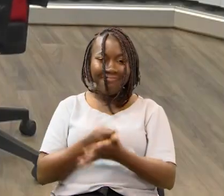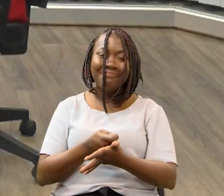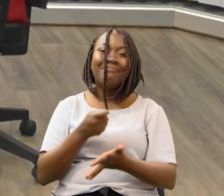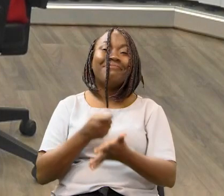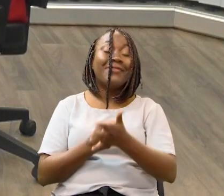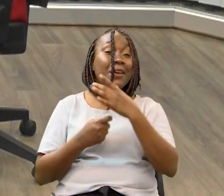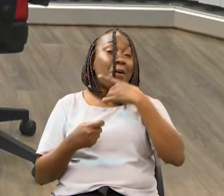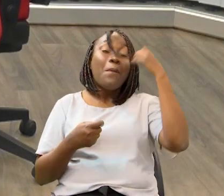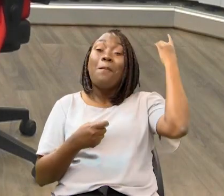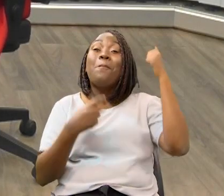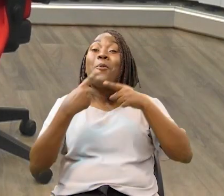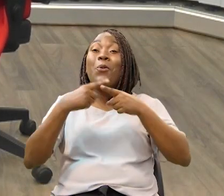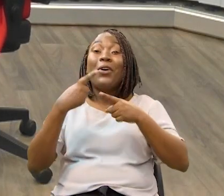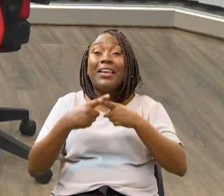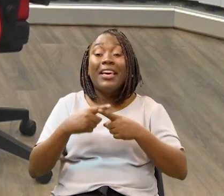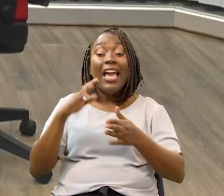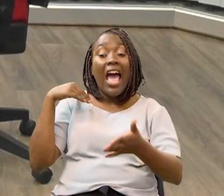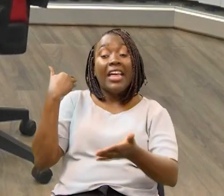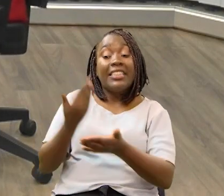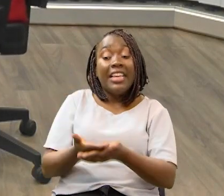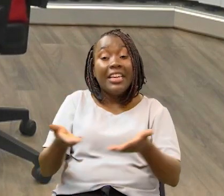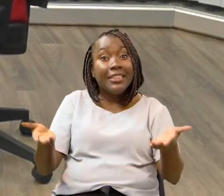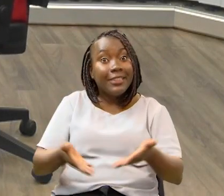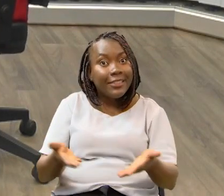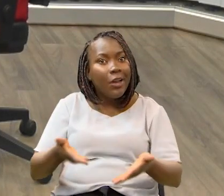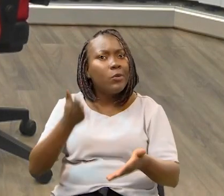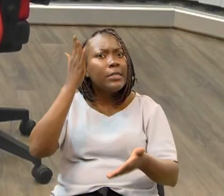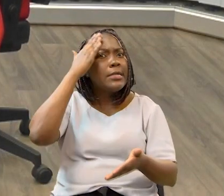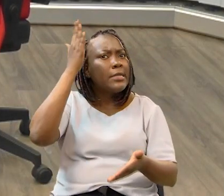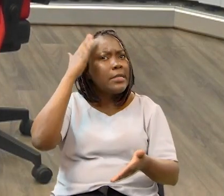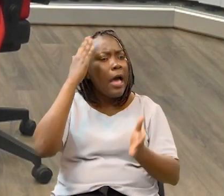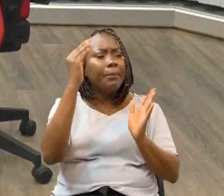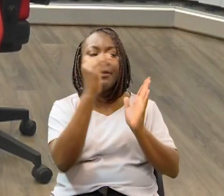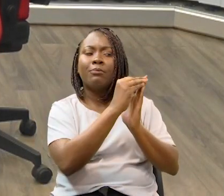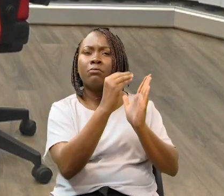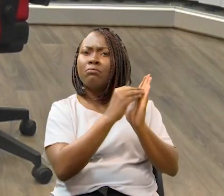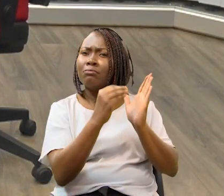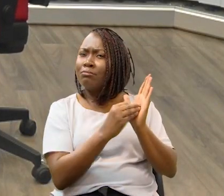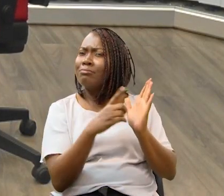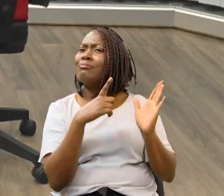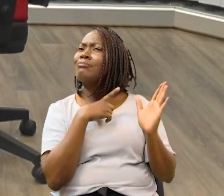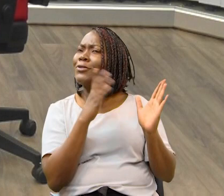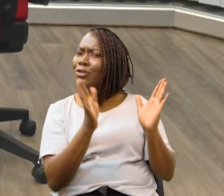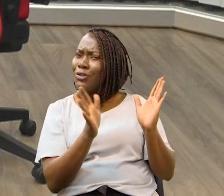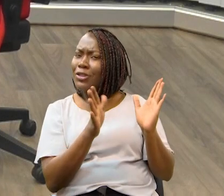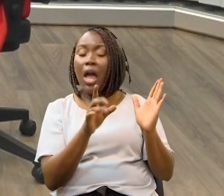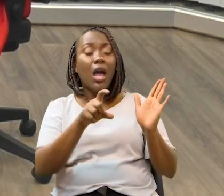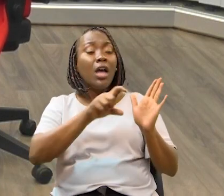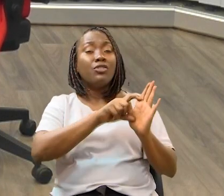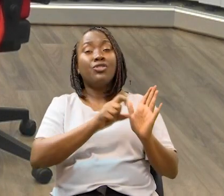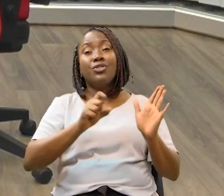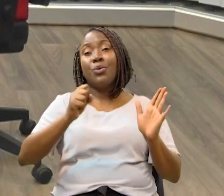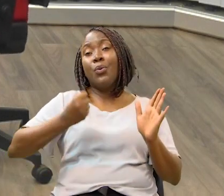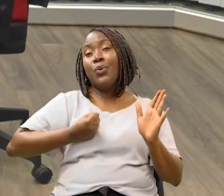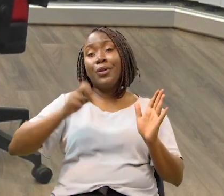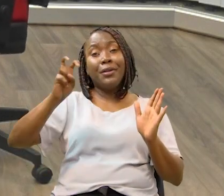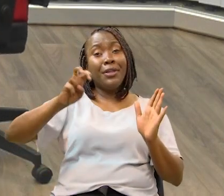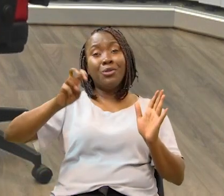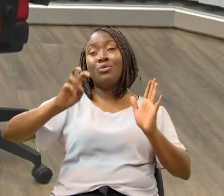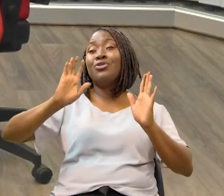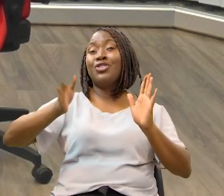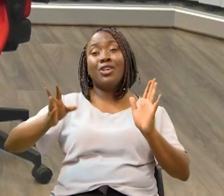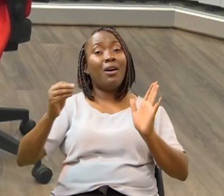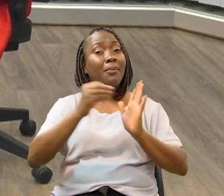ter que ser, Isso, porque entendi. até então a gente sabe que tudo isso já constava na Constituição, né? O artigo 5º já mencionava, o